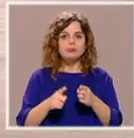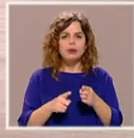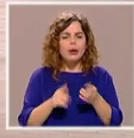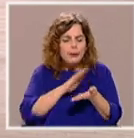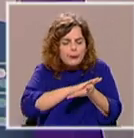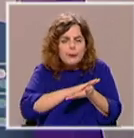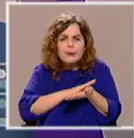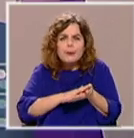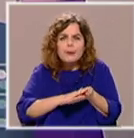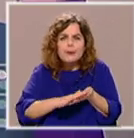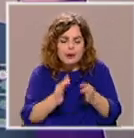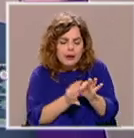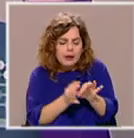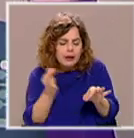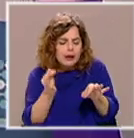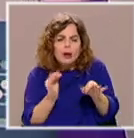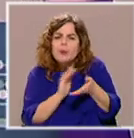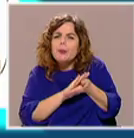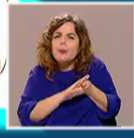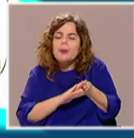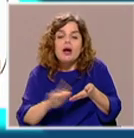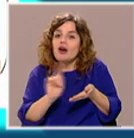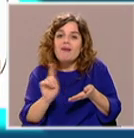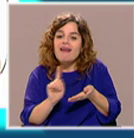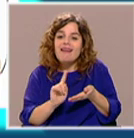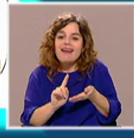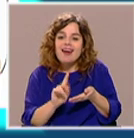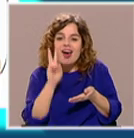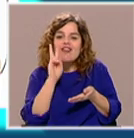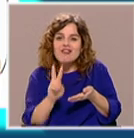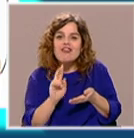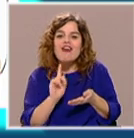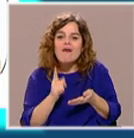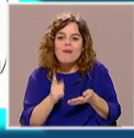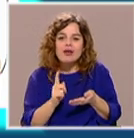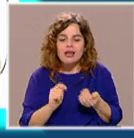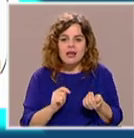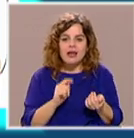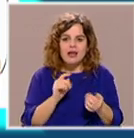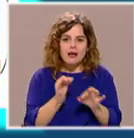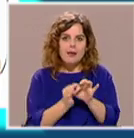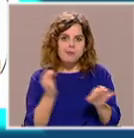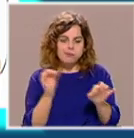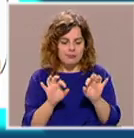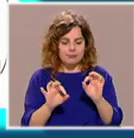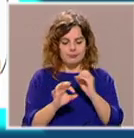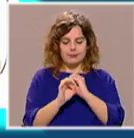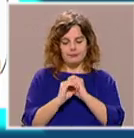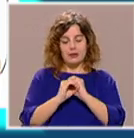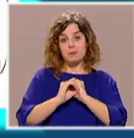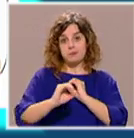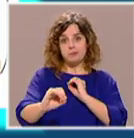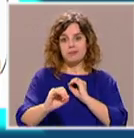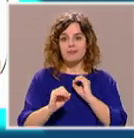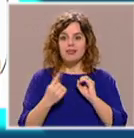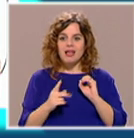ele vai ter o quê? Vai ser revestido por aquelas estruturas que podem ver, que são as válvulas coniventes. E as válvulas coniventes têm então também